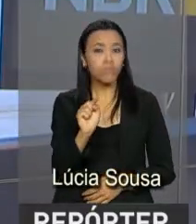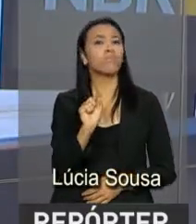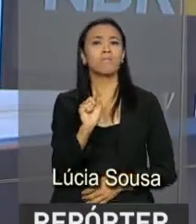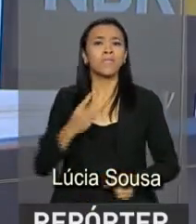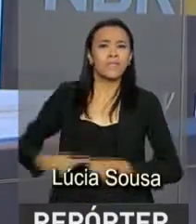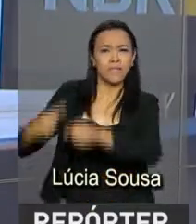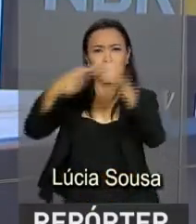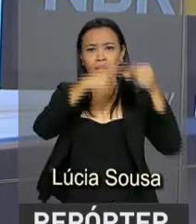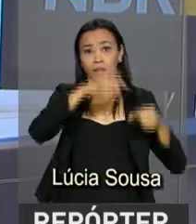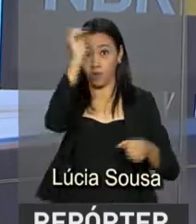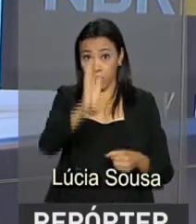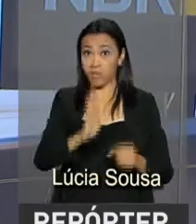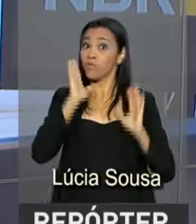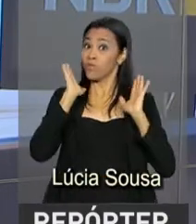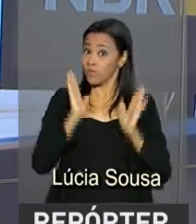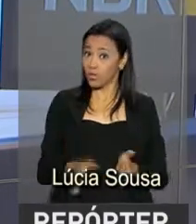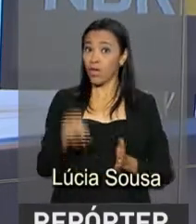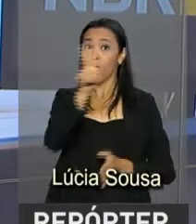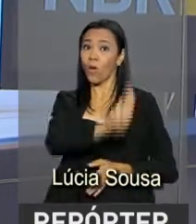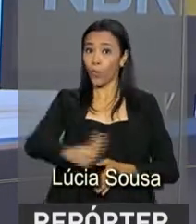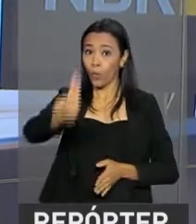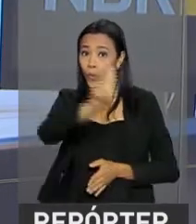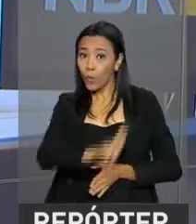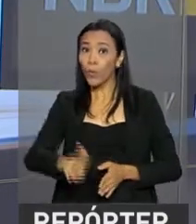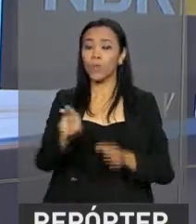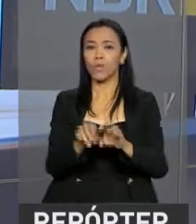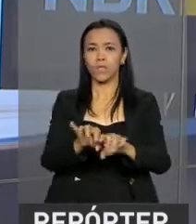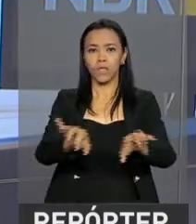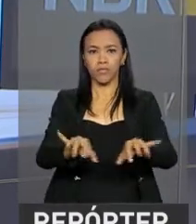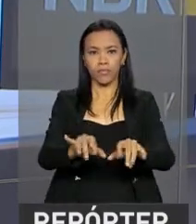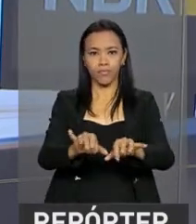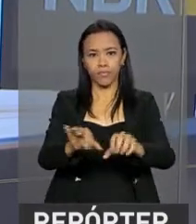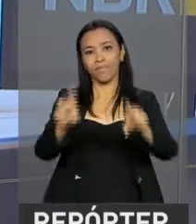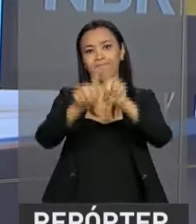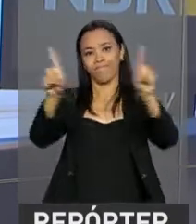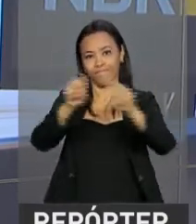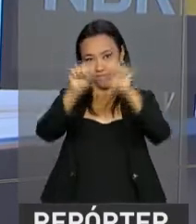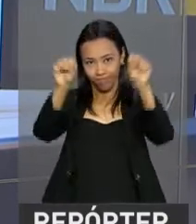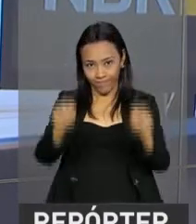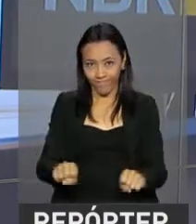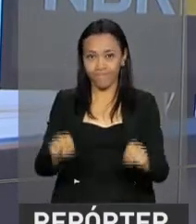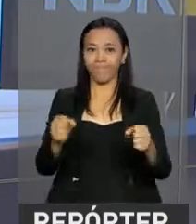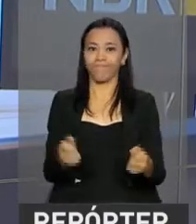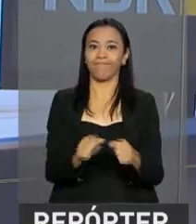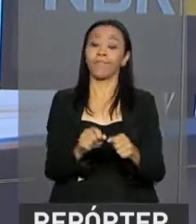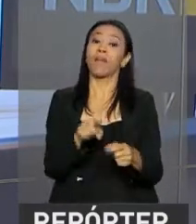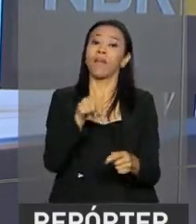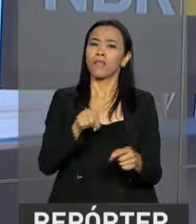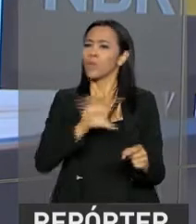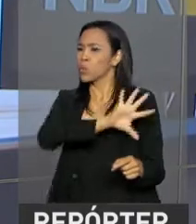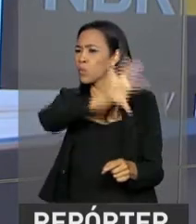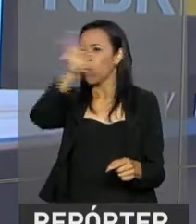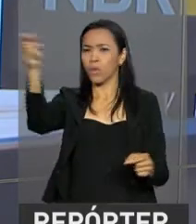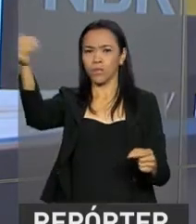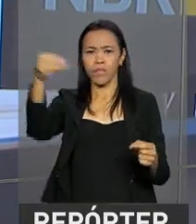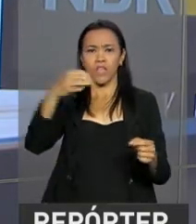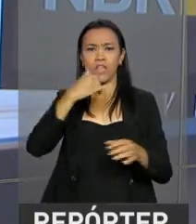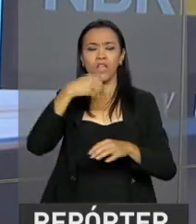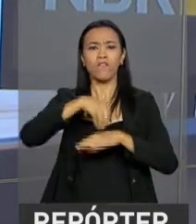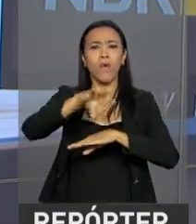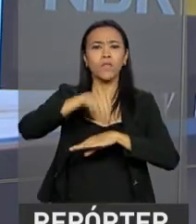já usam o prontuário eletrônico nos serviços públicos de saúde o sistema reúne todas as informações